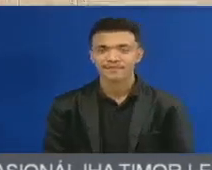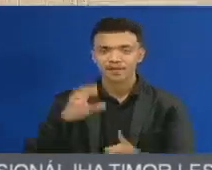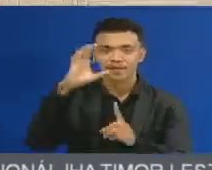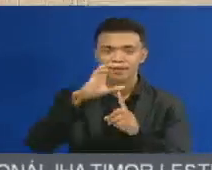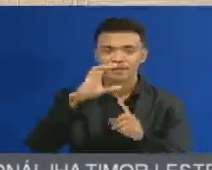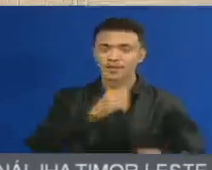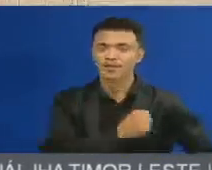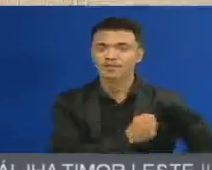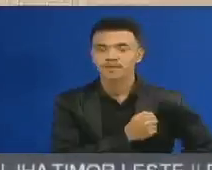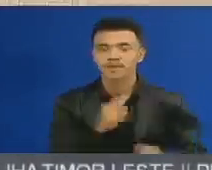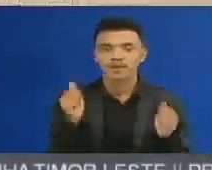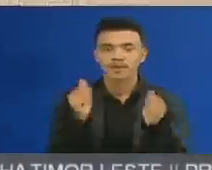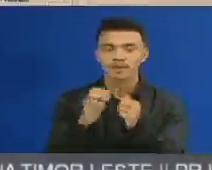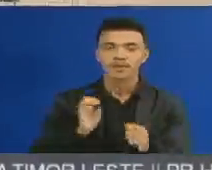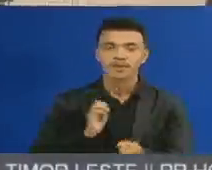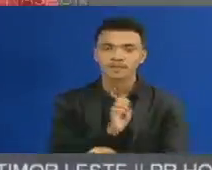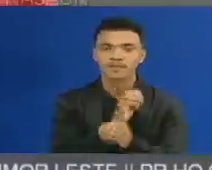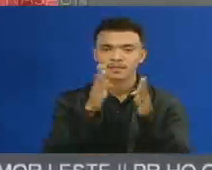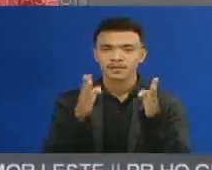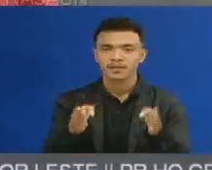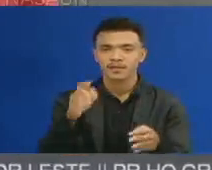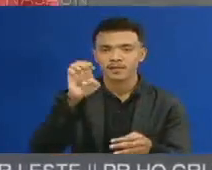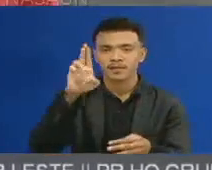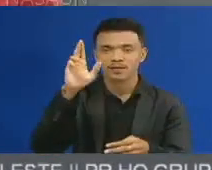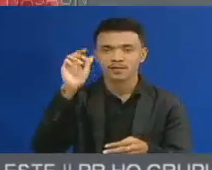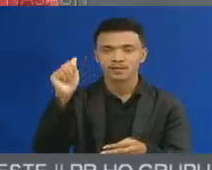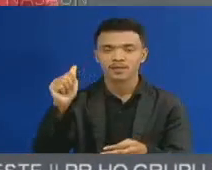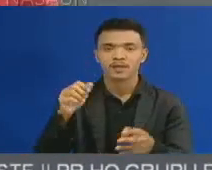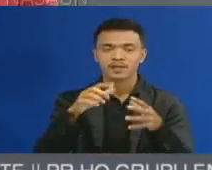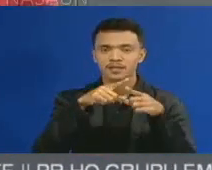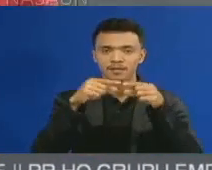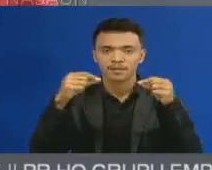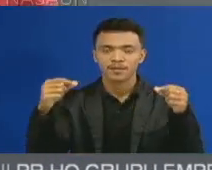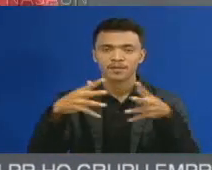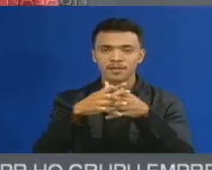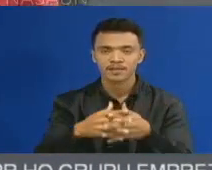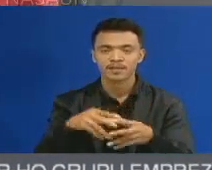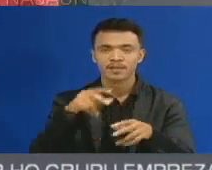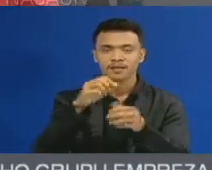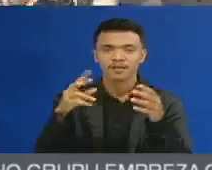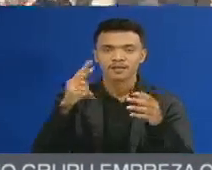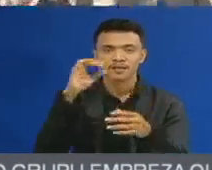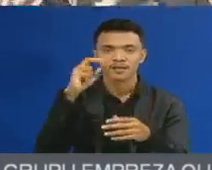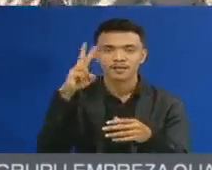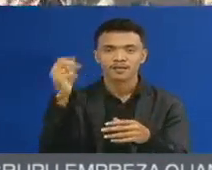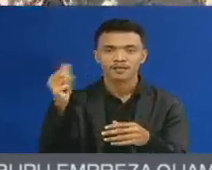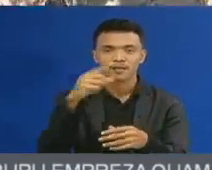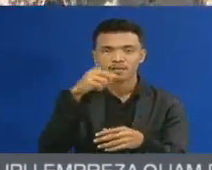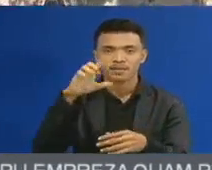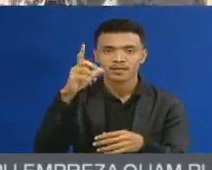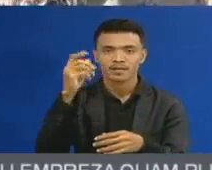Comando FBTL ho embaixadores Estados Unidos América, Japão, Austrália, Nova Zelândia, quarta-feira, né? Em será